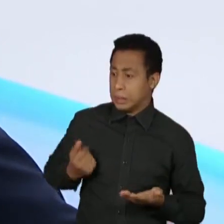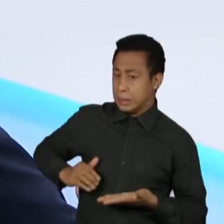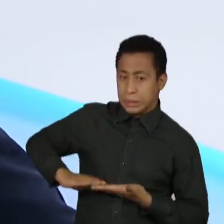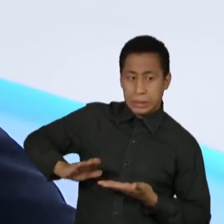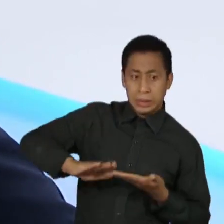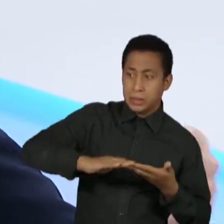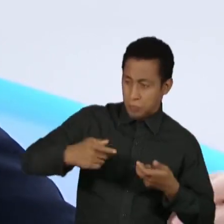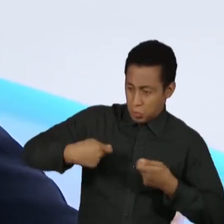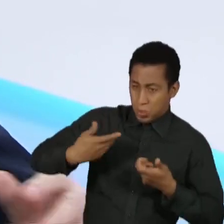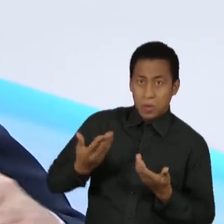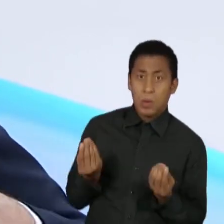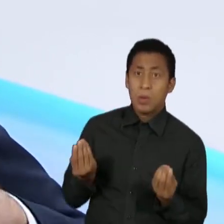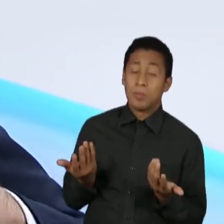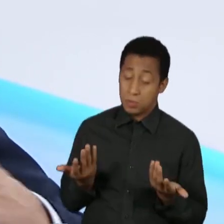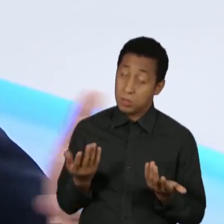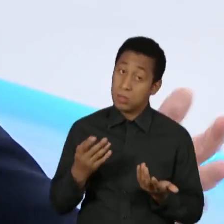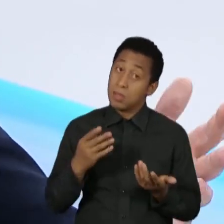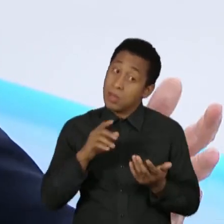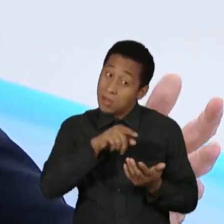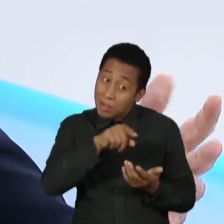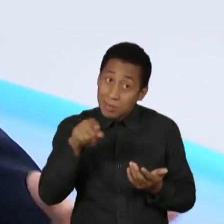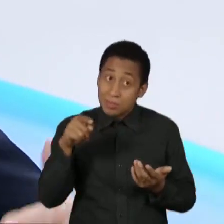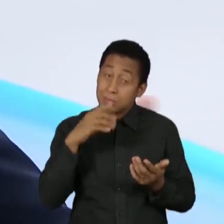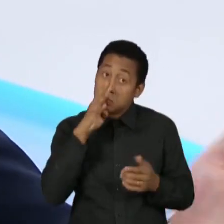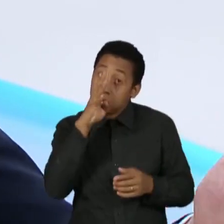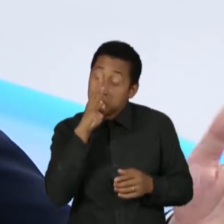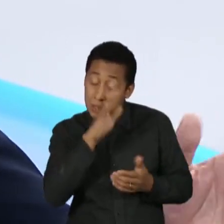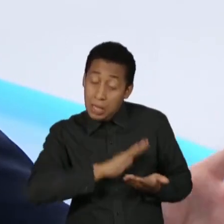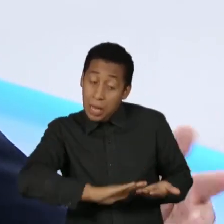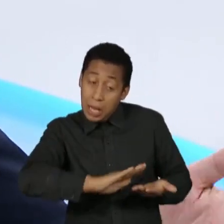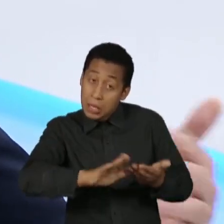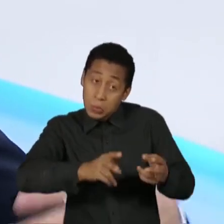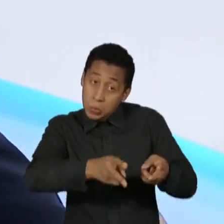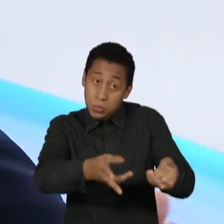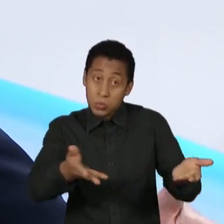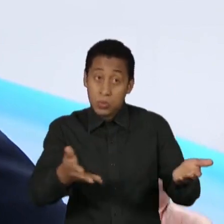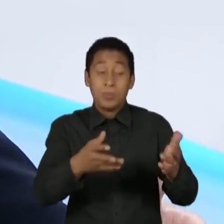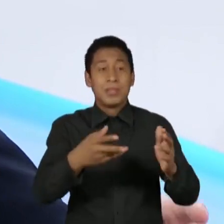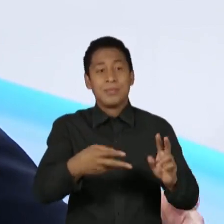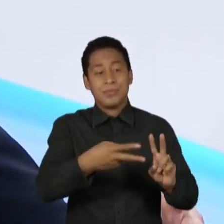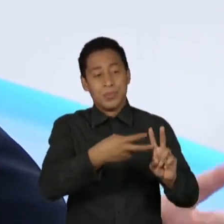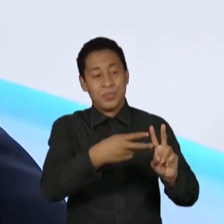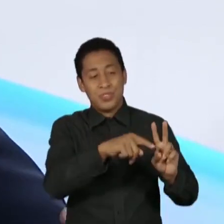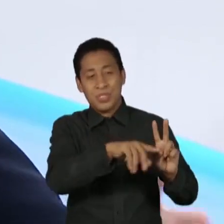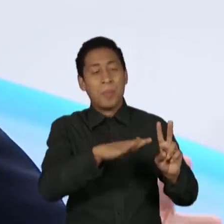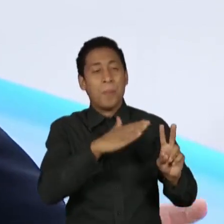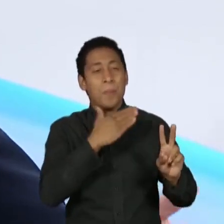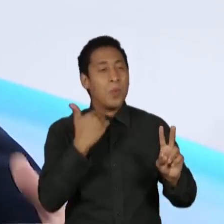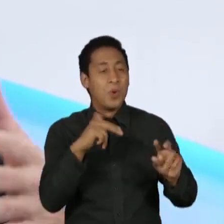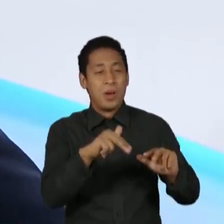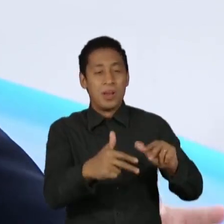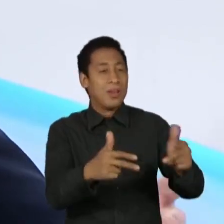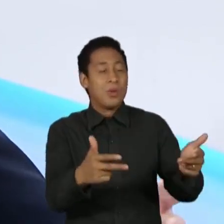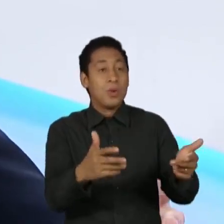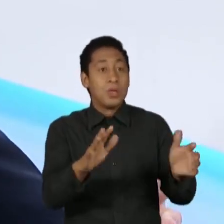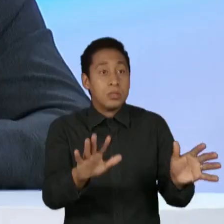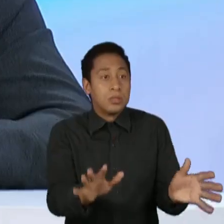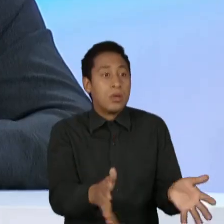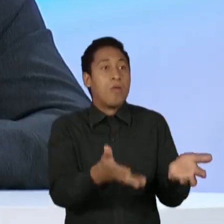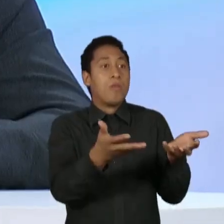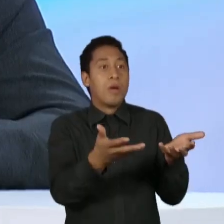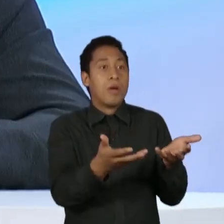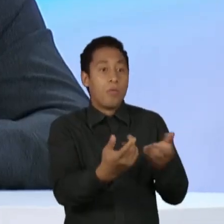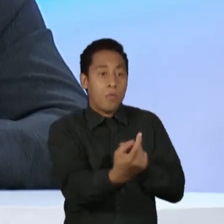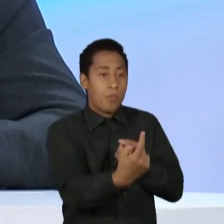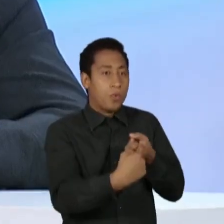é esse episódio é claro que as vidas perdidas não são recuperadas mas esse episódio pode nos deixar